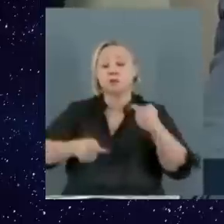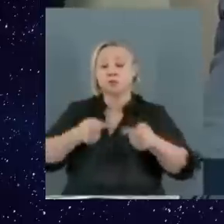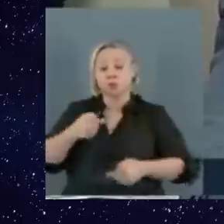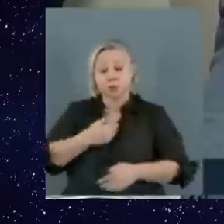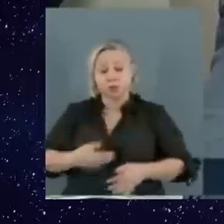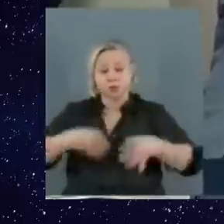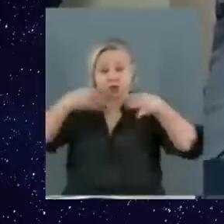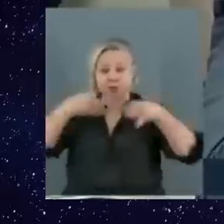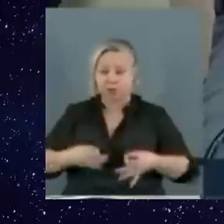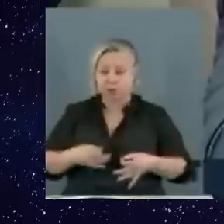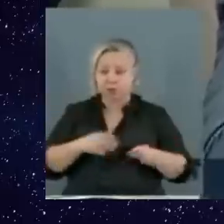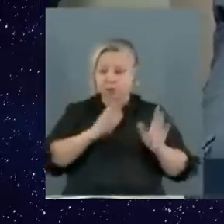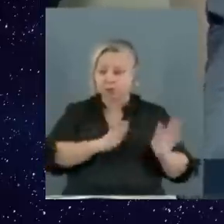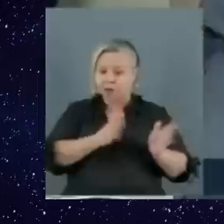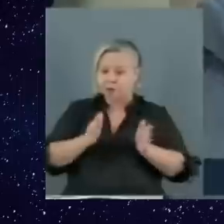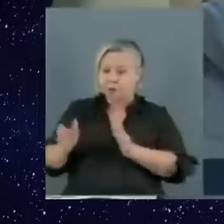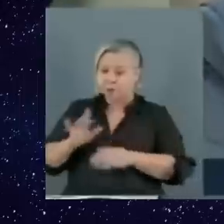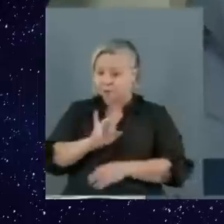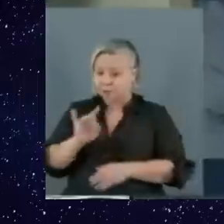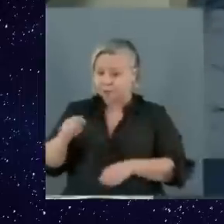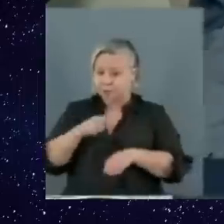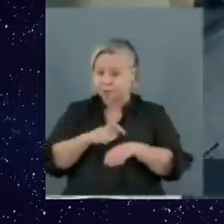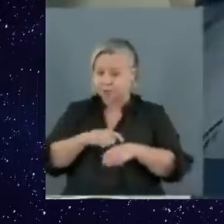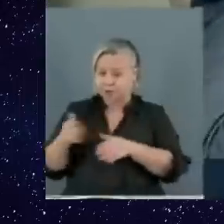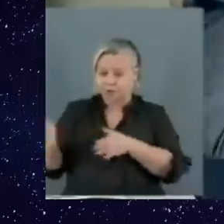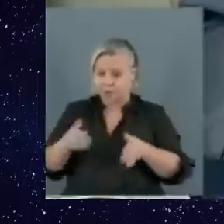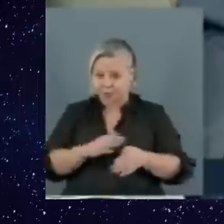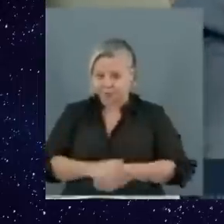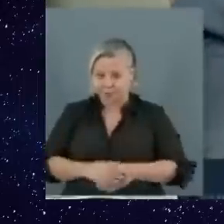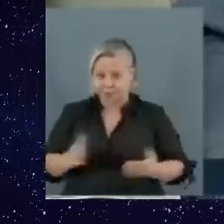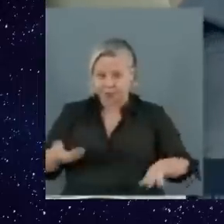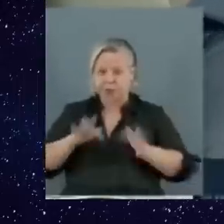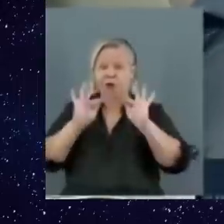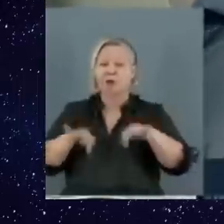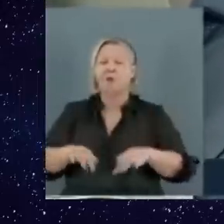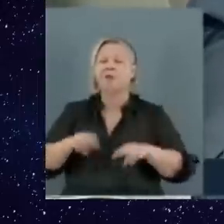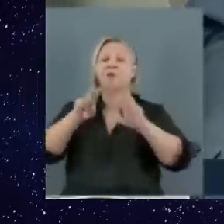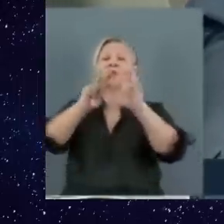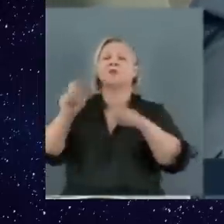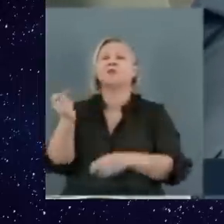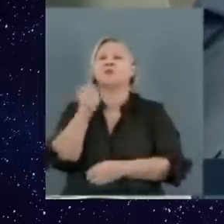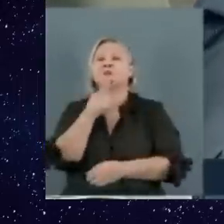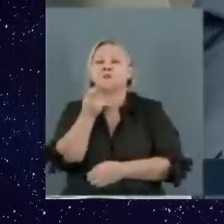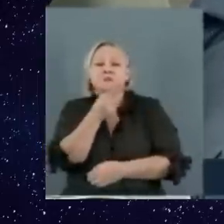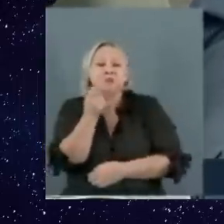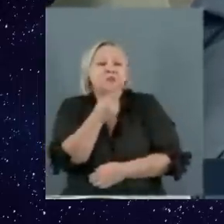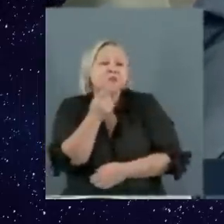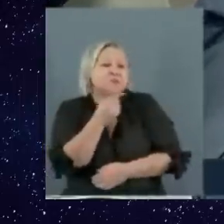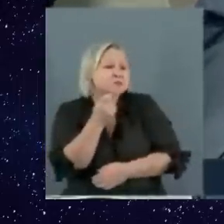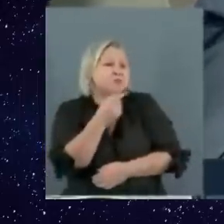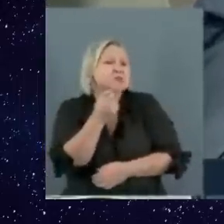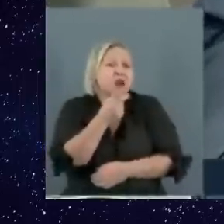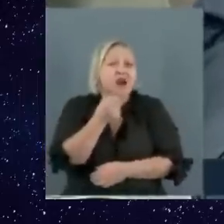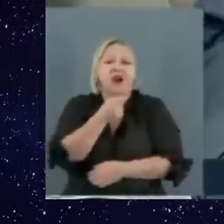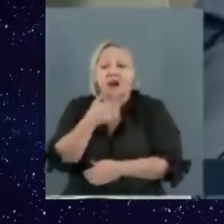em cada momento. Finalmente, sobre esse tema que o senhor diz sobre deboche. Senador Moro, eu vim aqui